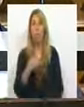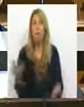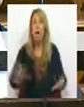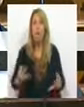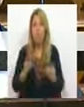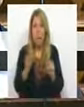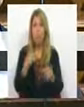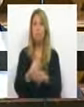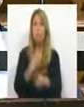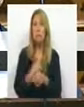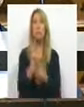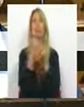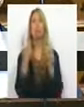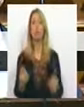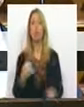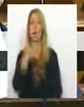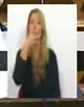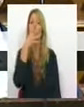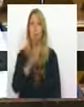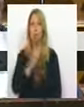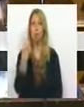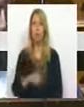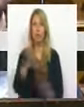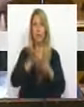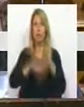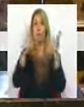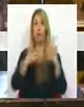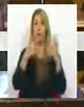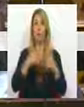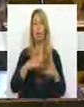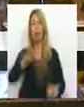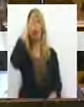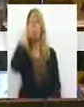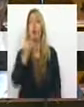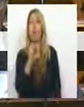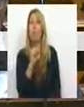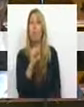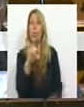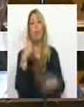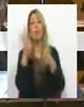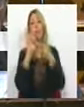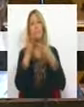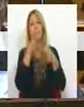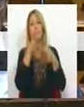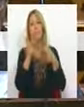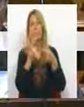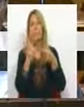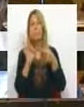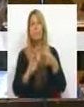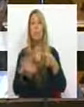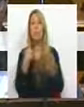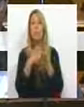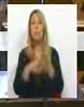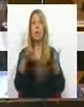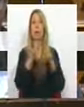Isto porquê? Eu explico, Sr. Presidente. No relatório do orçamento, o Governo descrevia uma contribuição extraordinária das